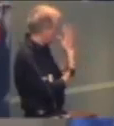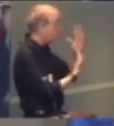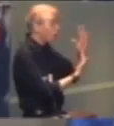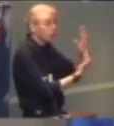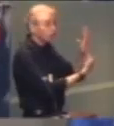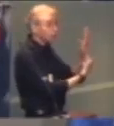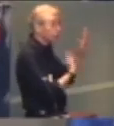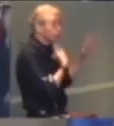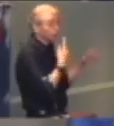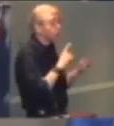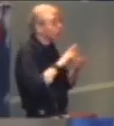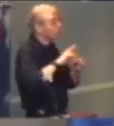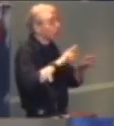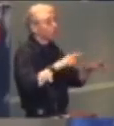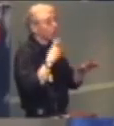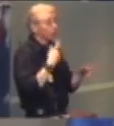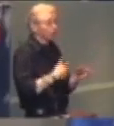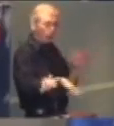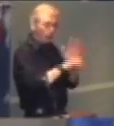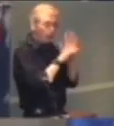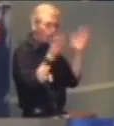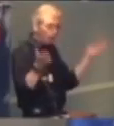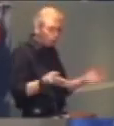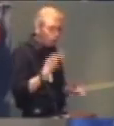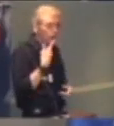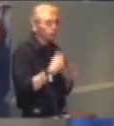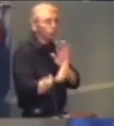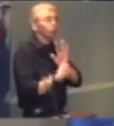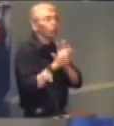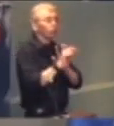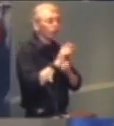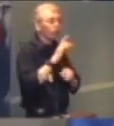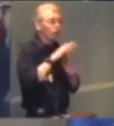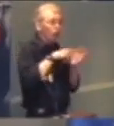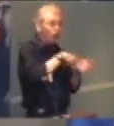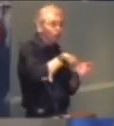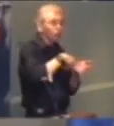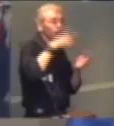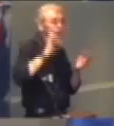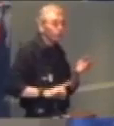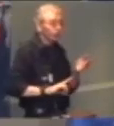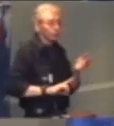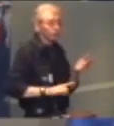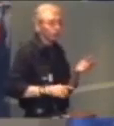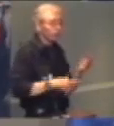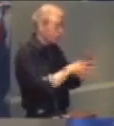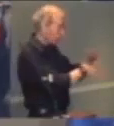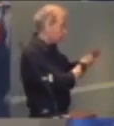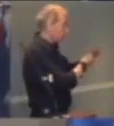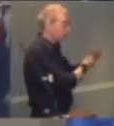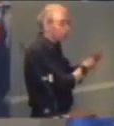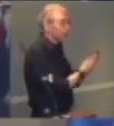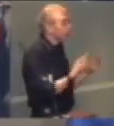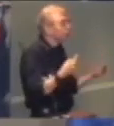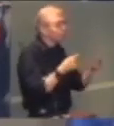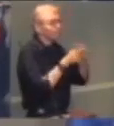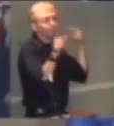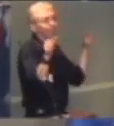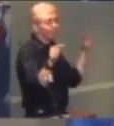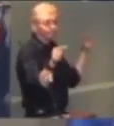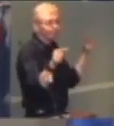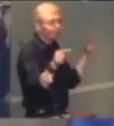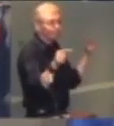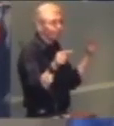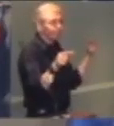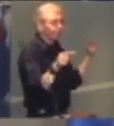lei é um deficiente e as portaria mostra que existe um contraditório na